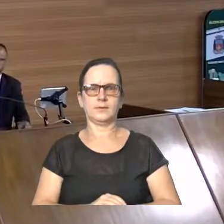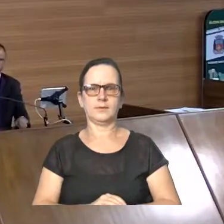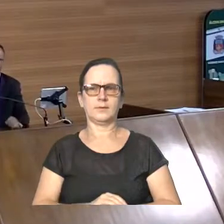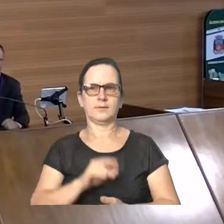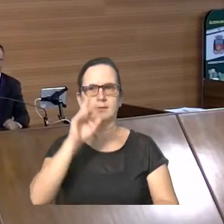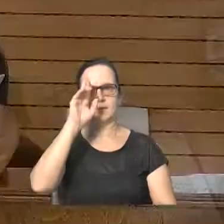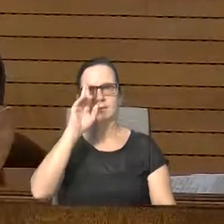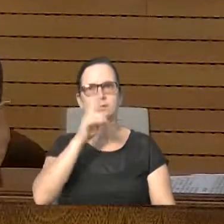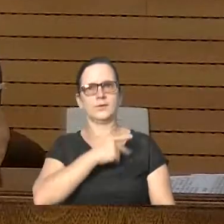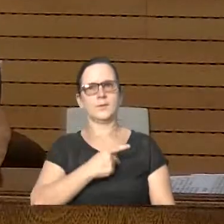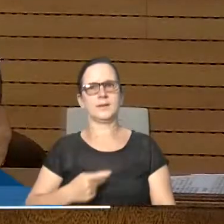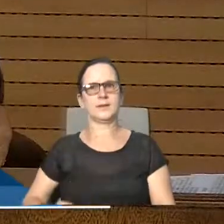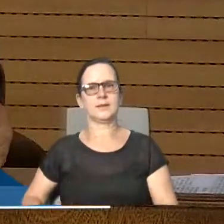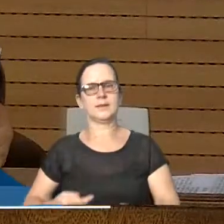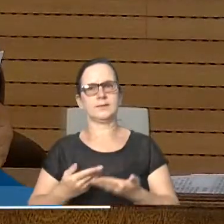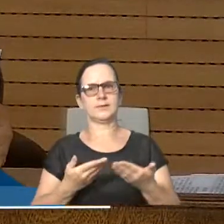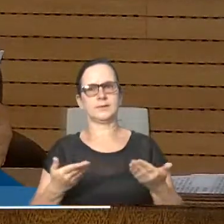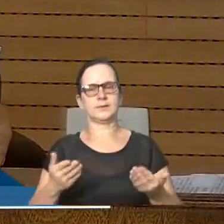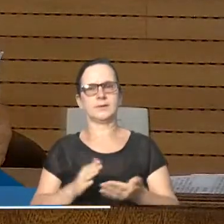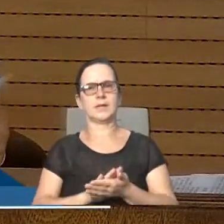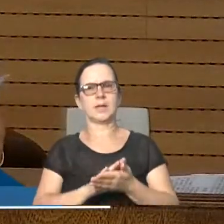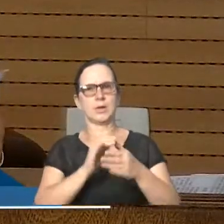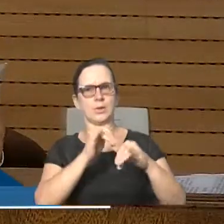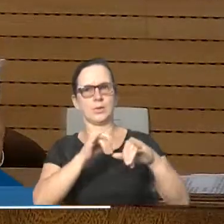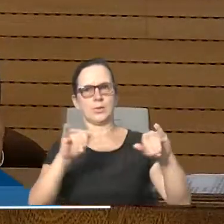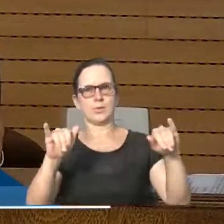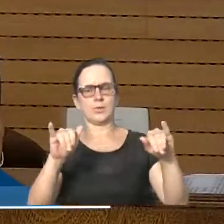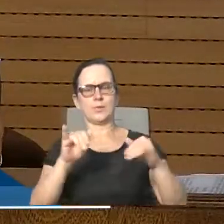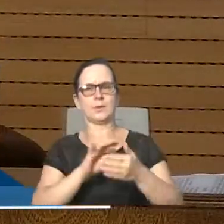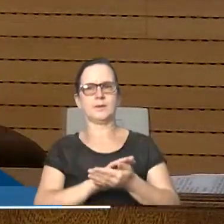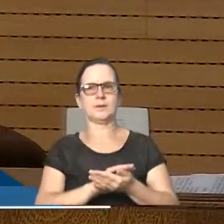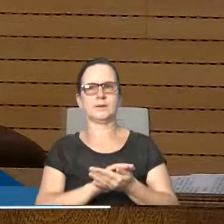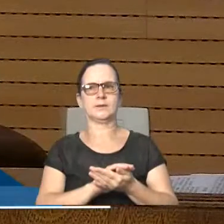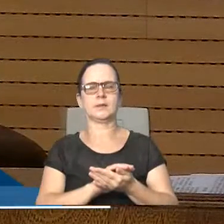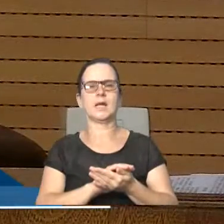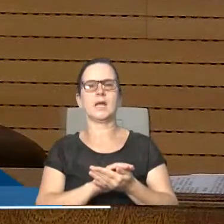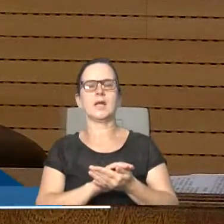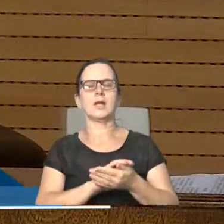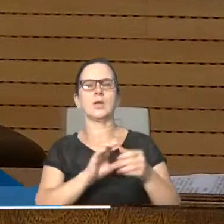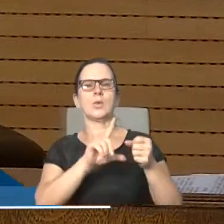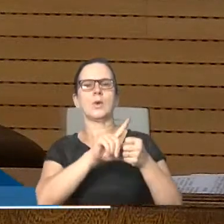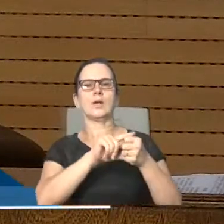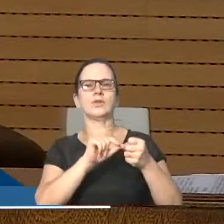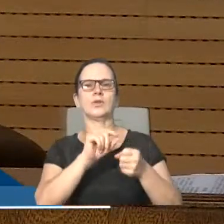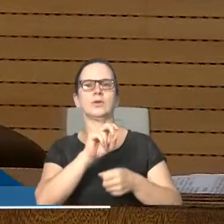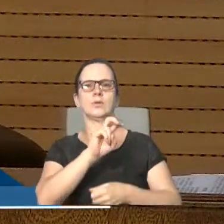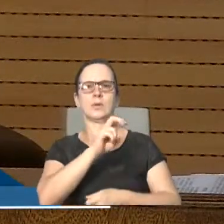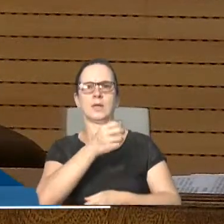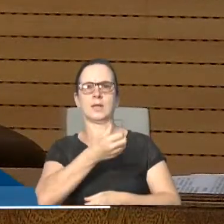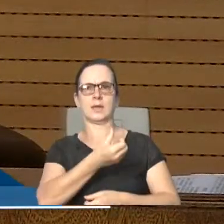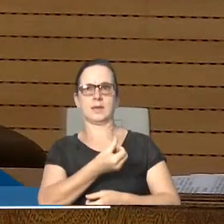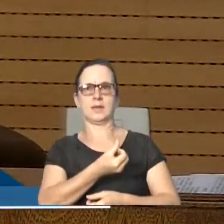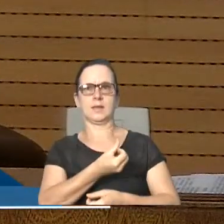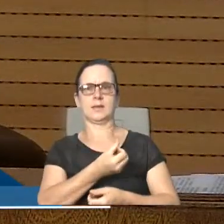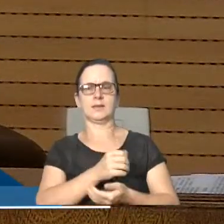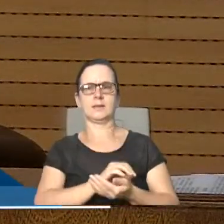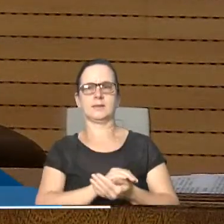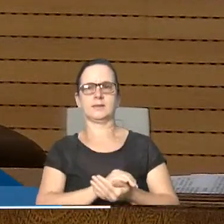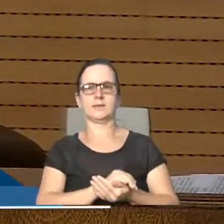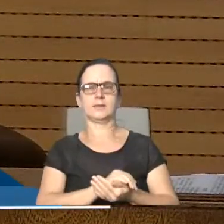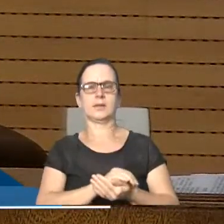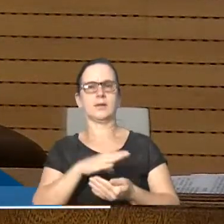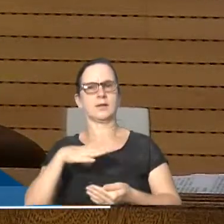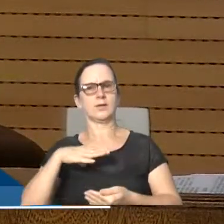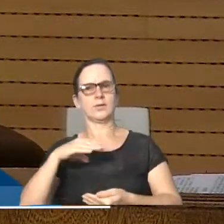Senhor presidente, comunico a Vossa Excelência que, nos termos do artigo 56 da Lei Orgânica do município